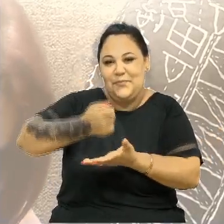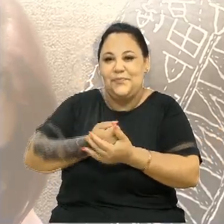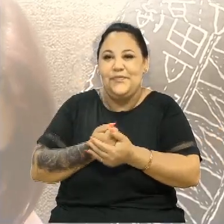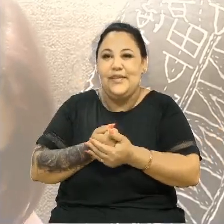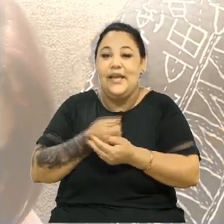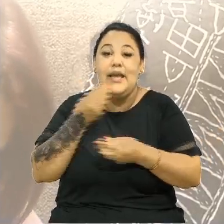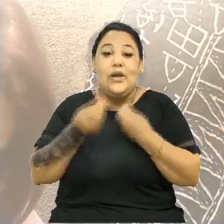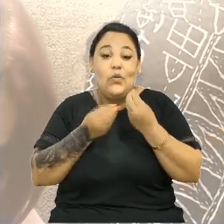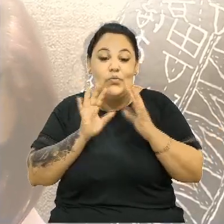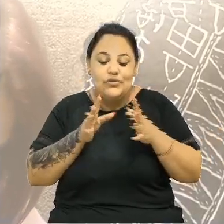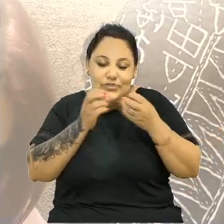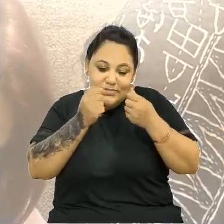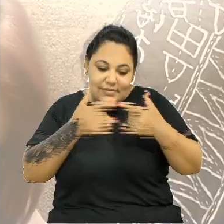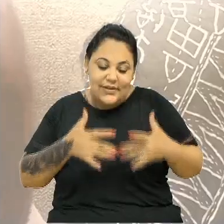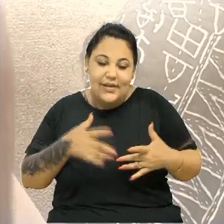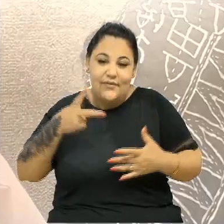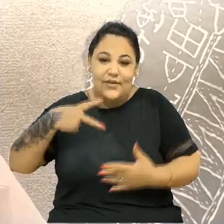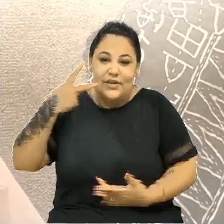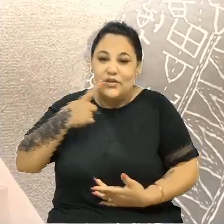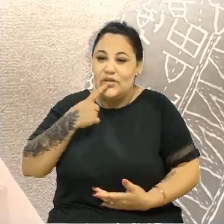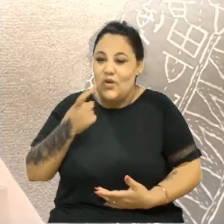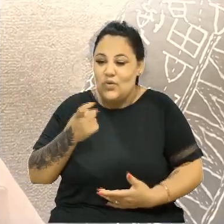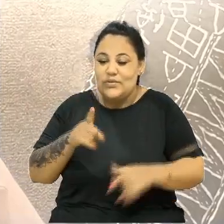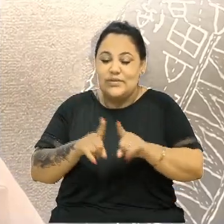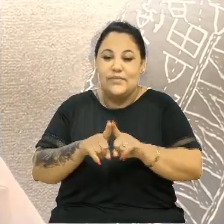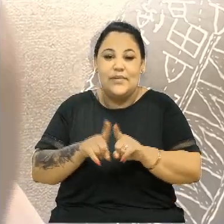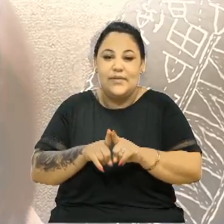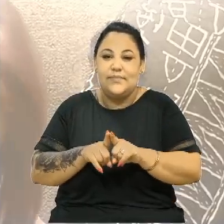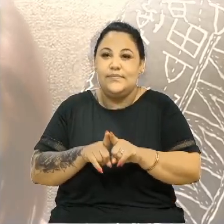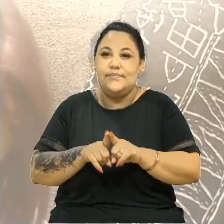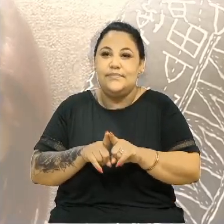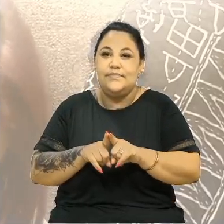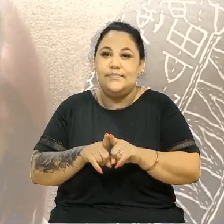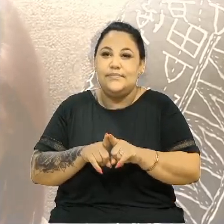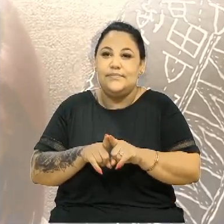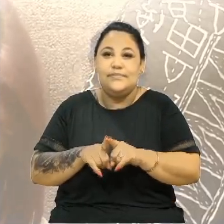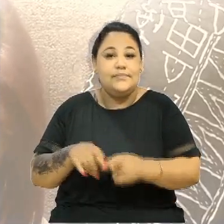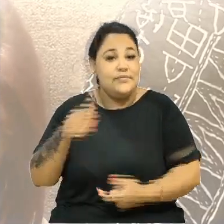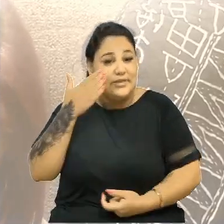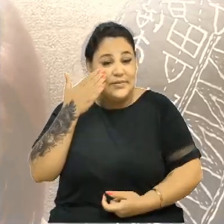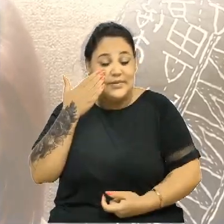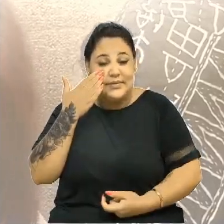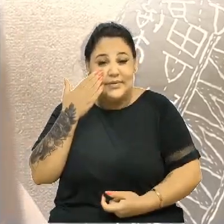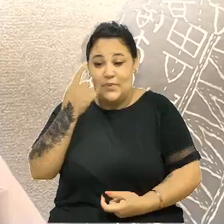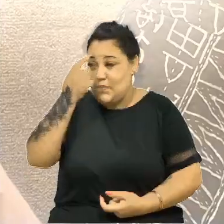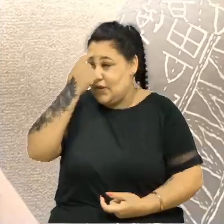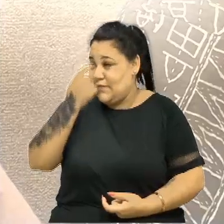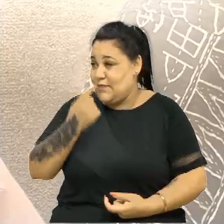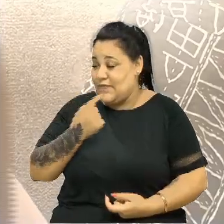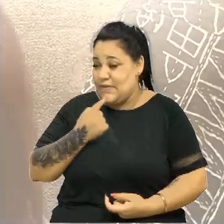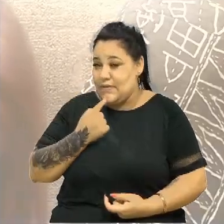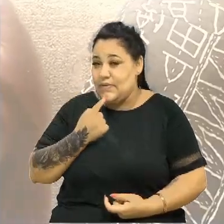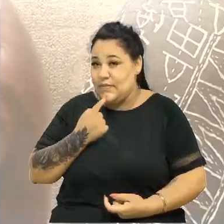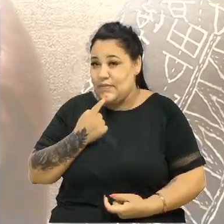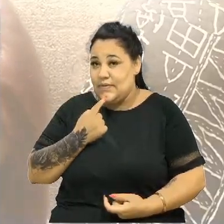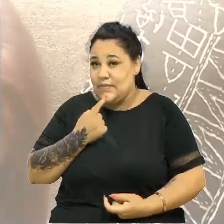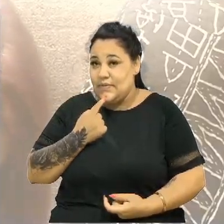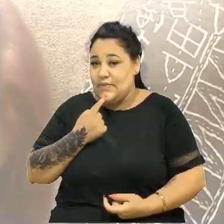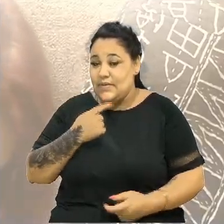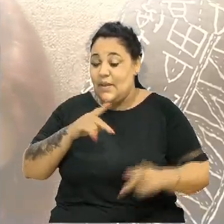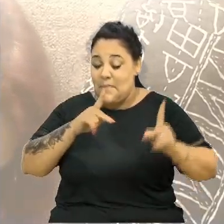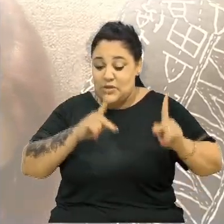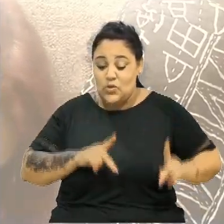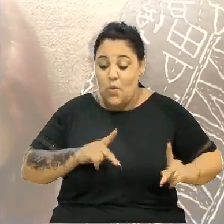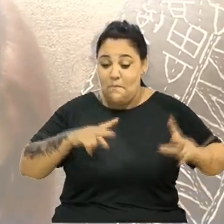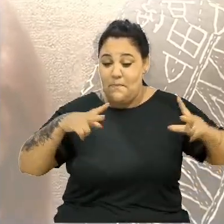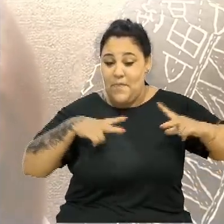como disse a vereadora Rose, para se ter uma ideia da personalidade da pessoa do Wagner, não do